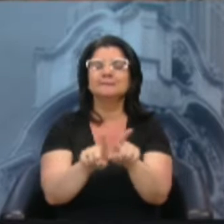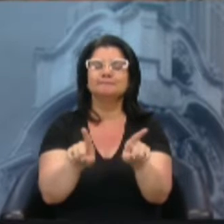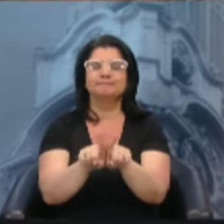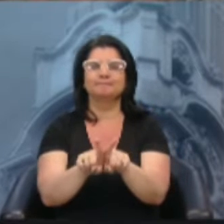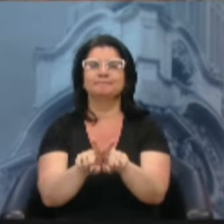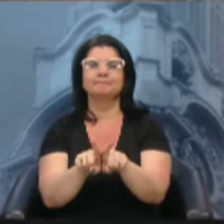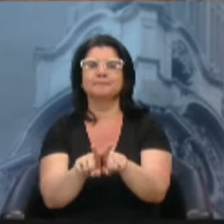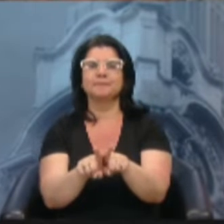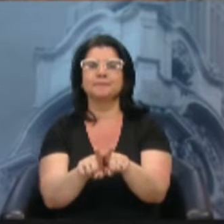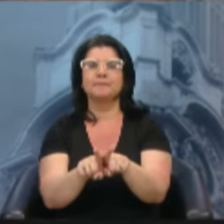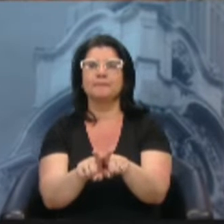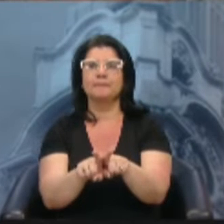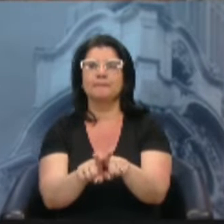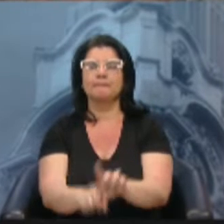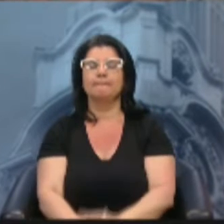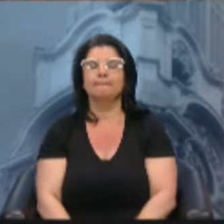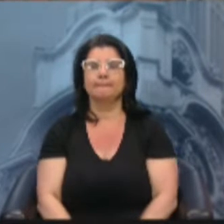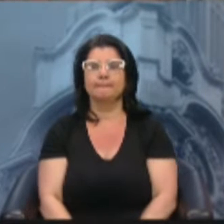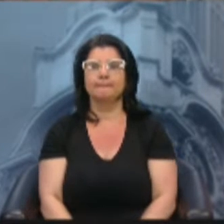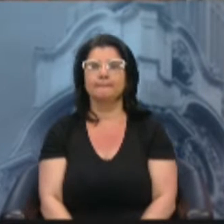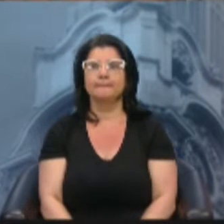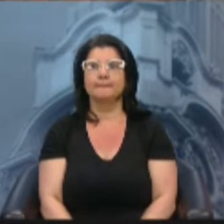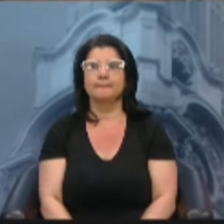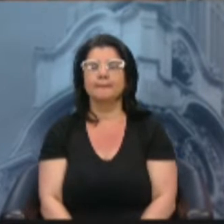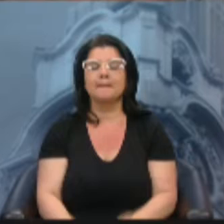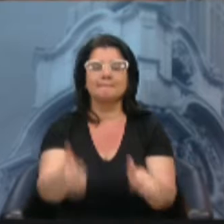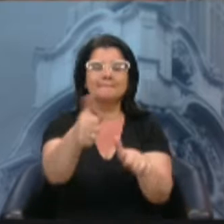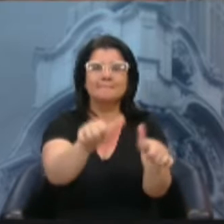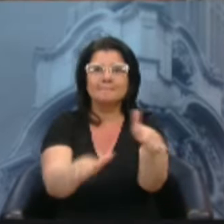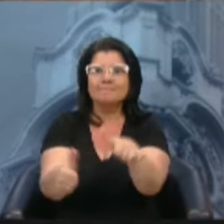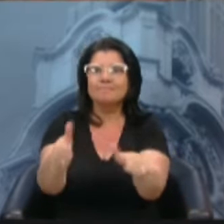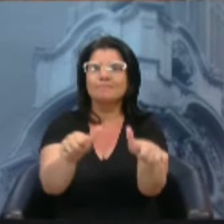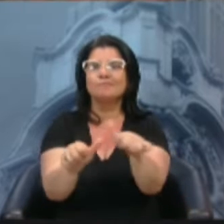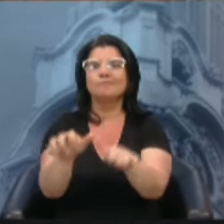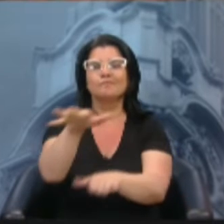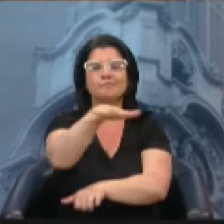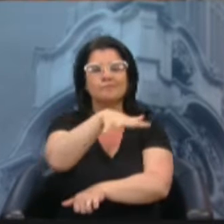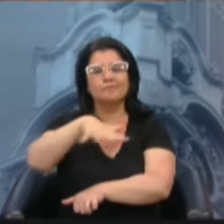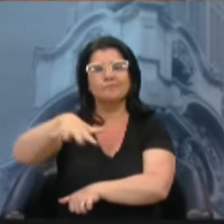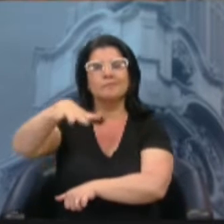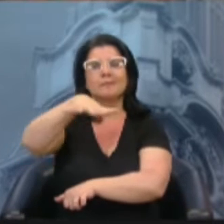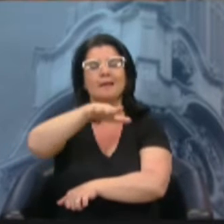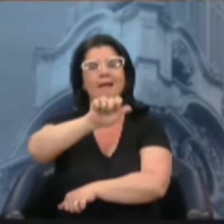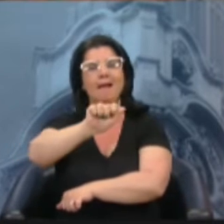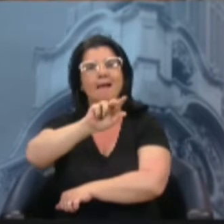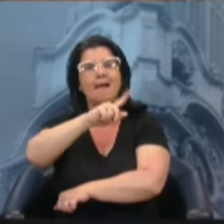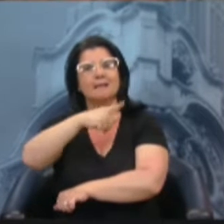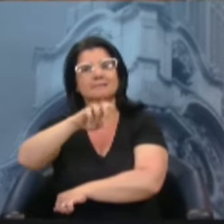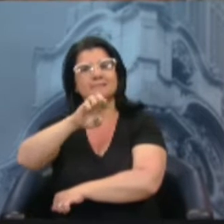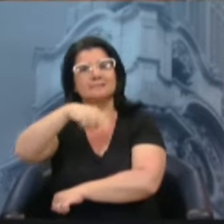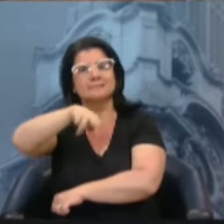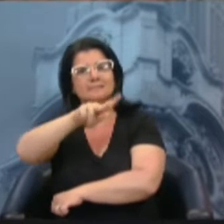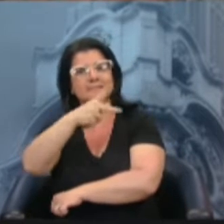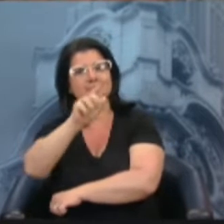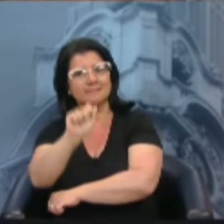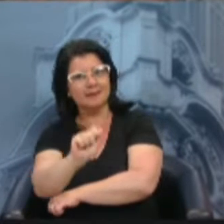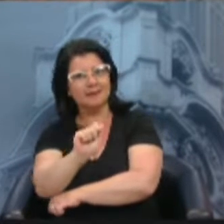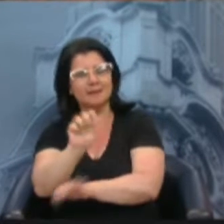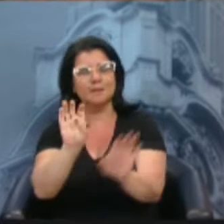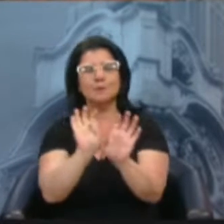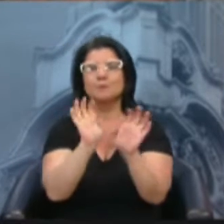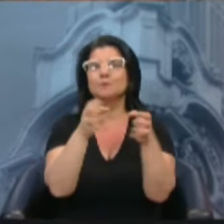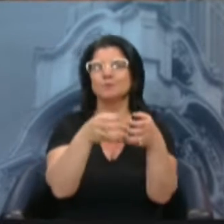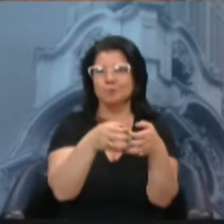né, para a qualificação da área ali da Zenha no entorno do Estádio Olímpico, e isso tem